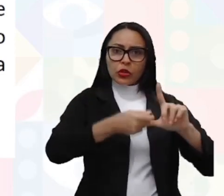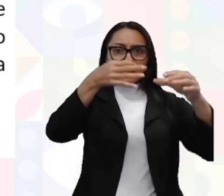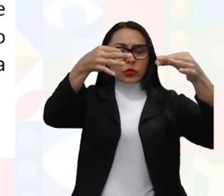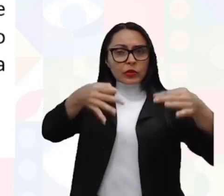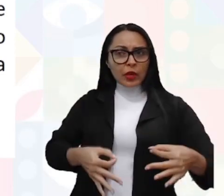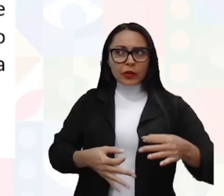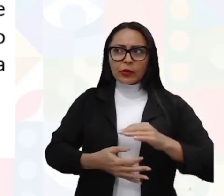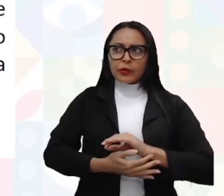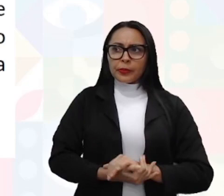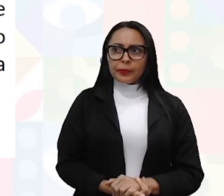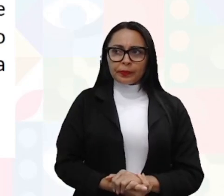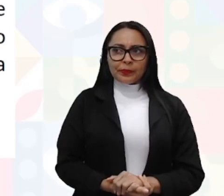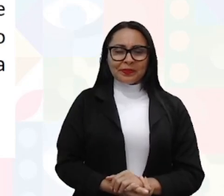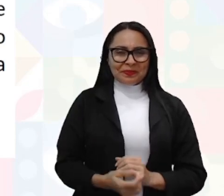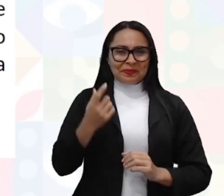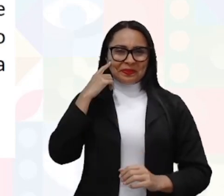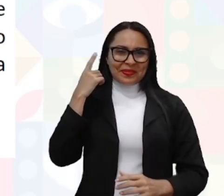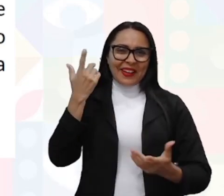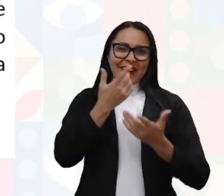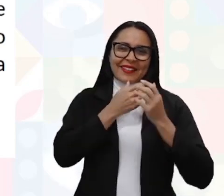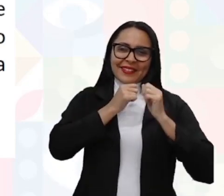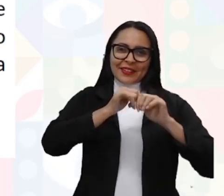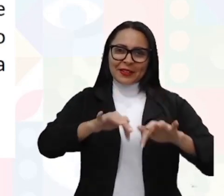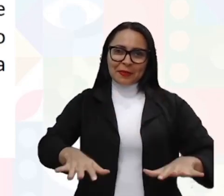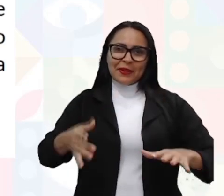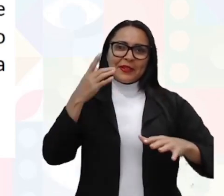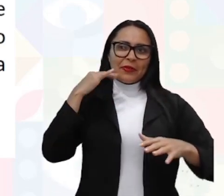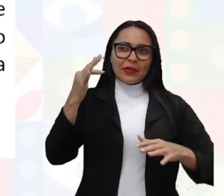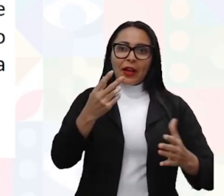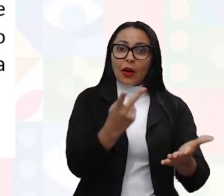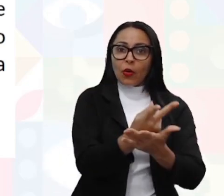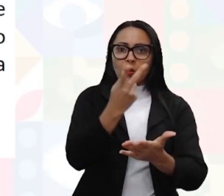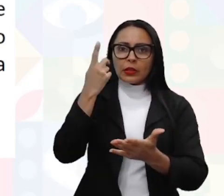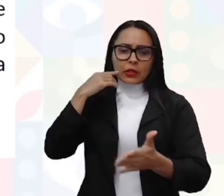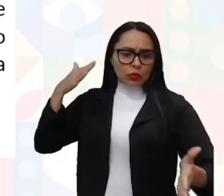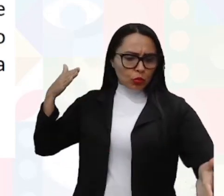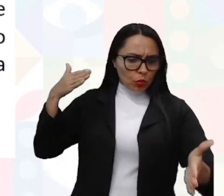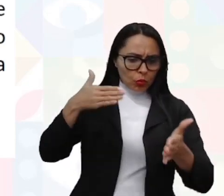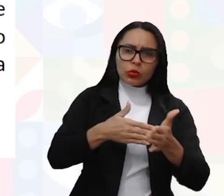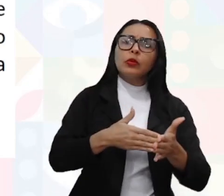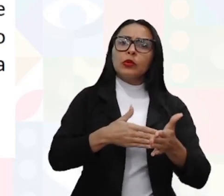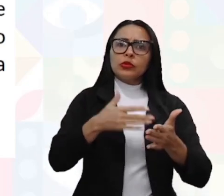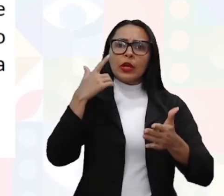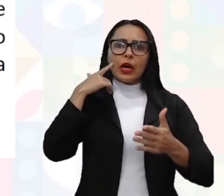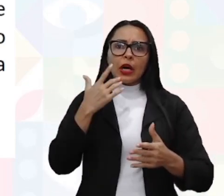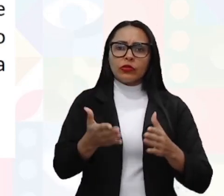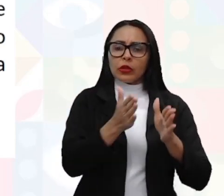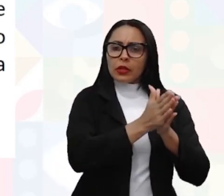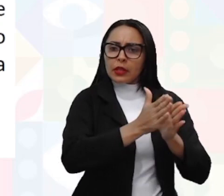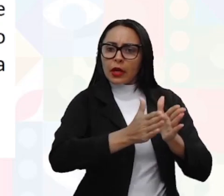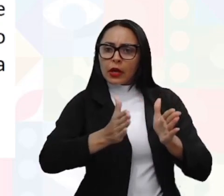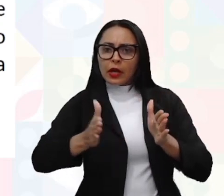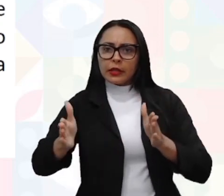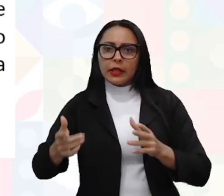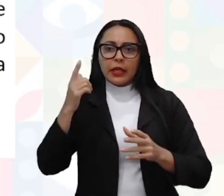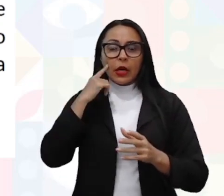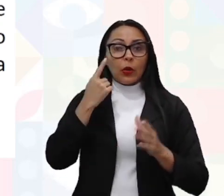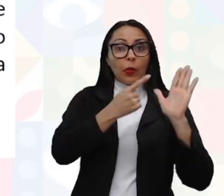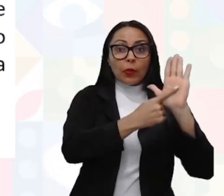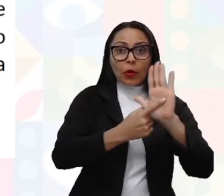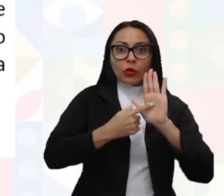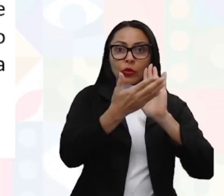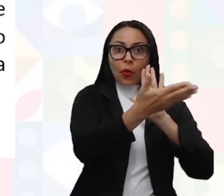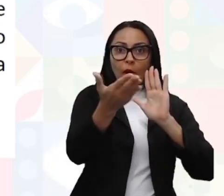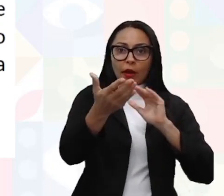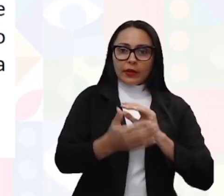Na logística, a distribuição física acontece nos últimos estágios da cadeia de abastecimento, como eu mostrei para vocês aqui